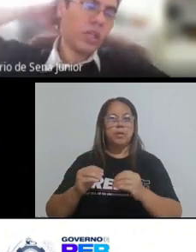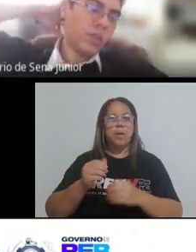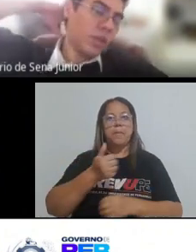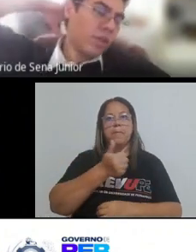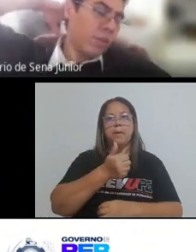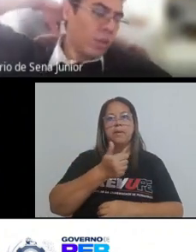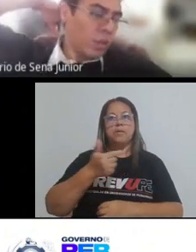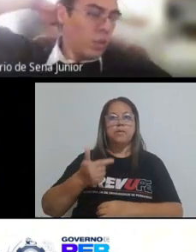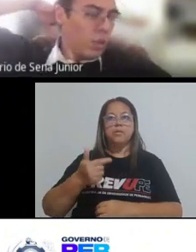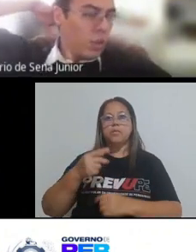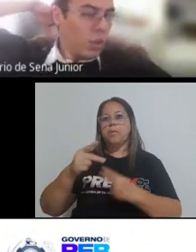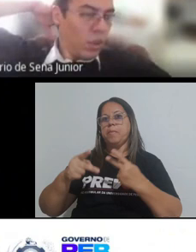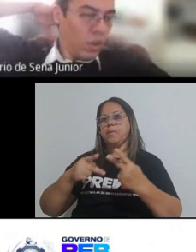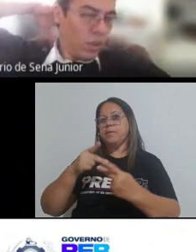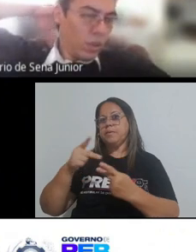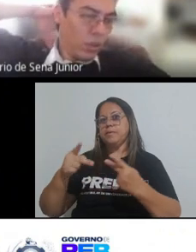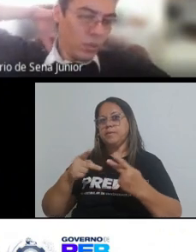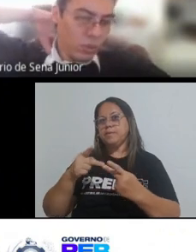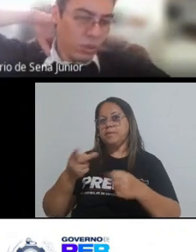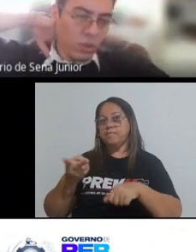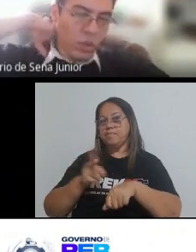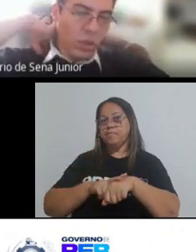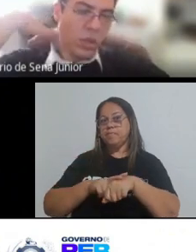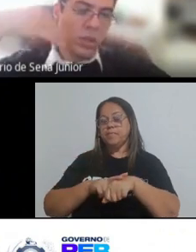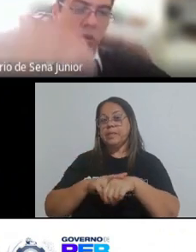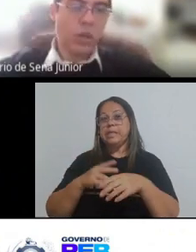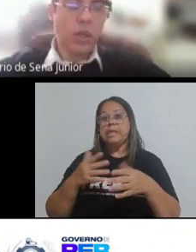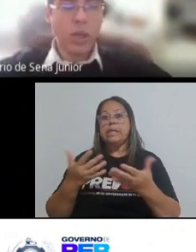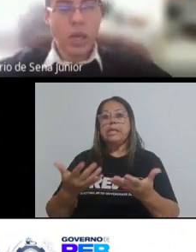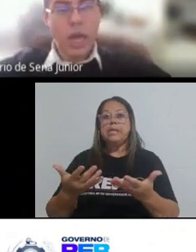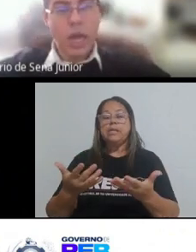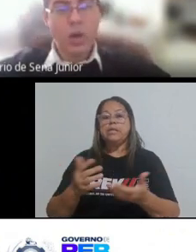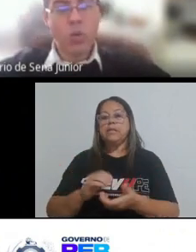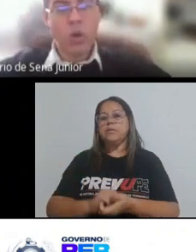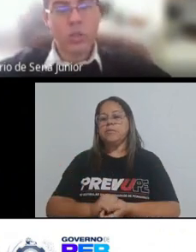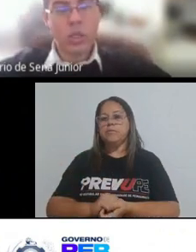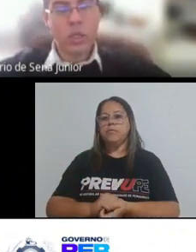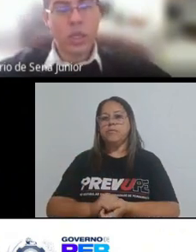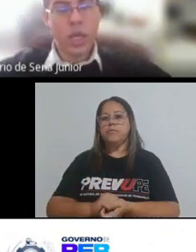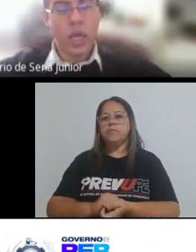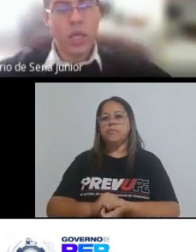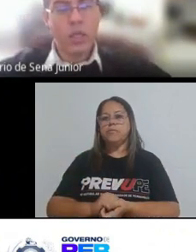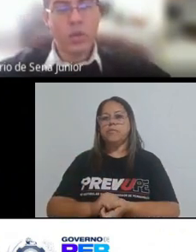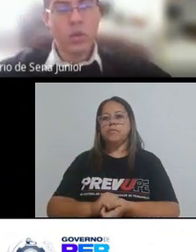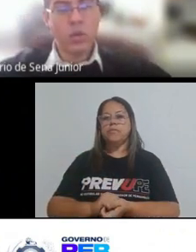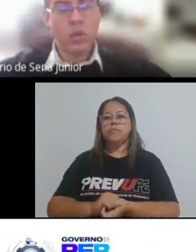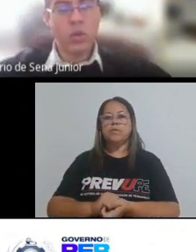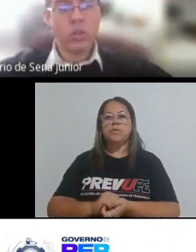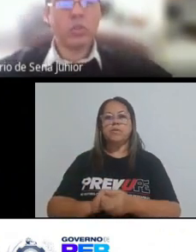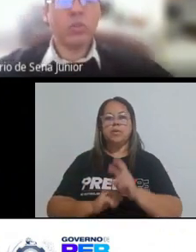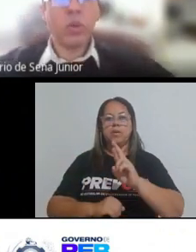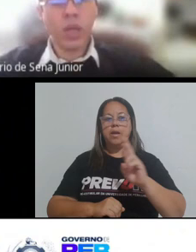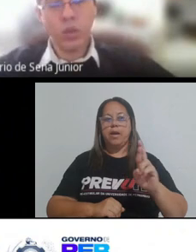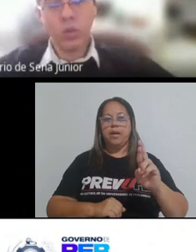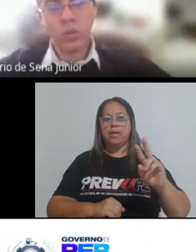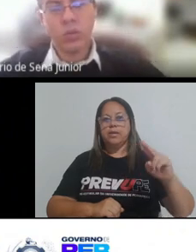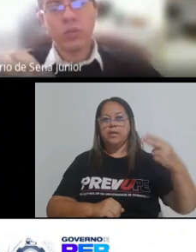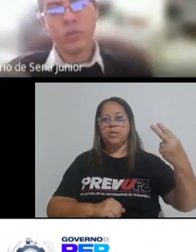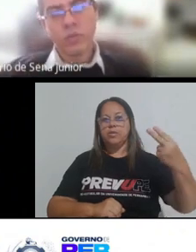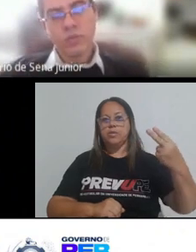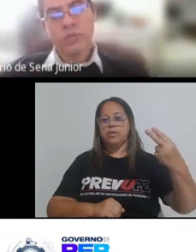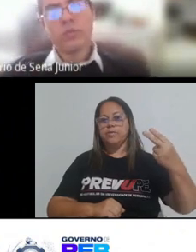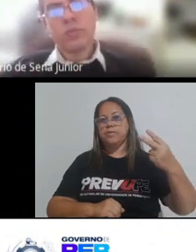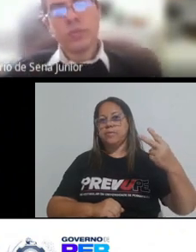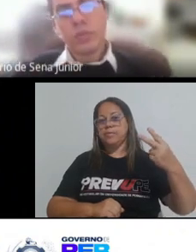planeta respectivamente. Então, isolando o quociente R2 por R1,